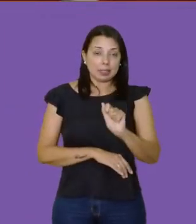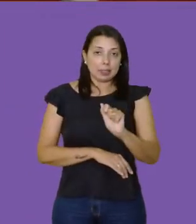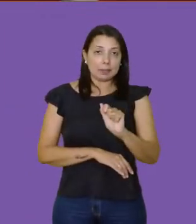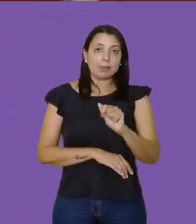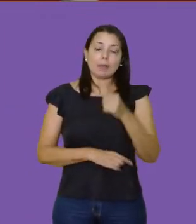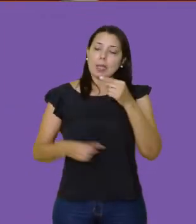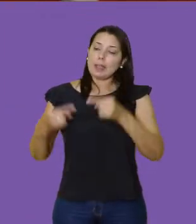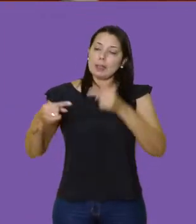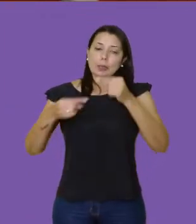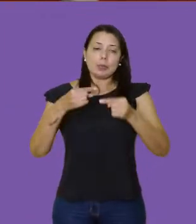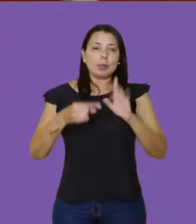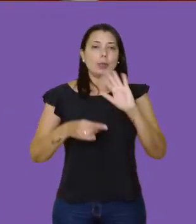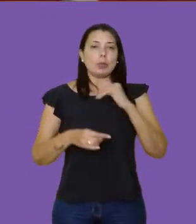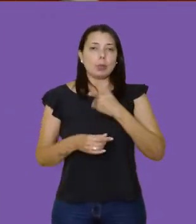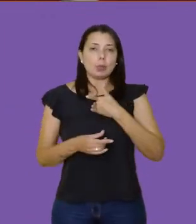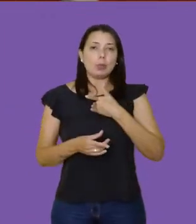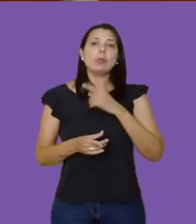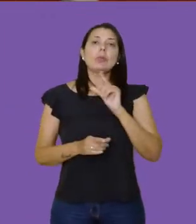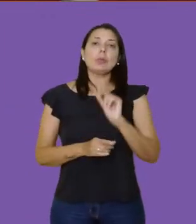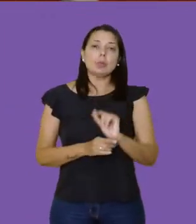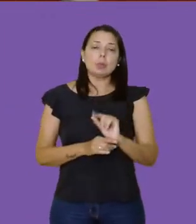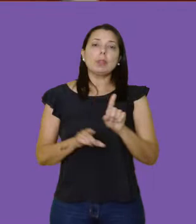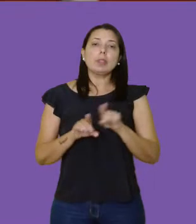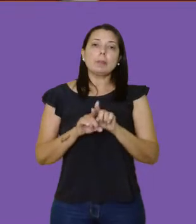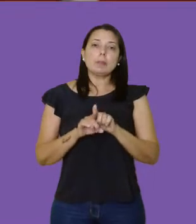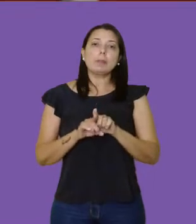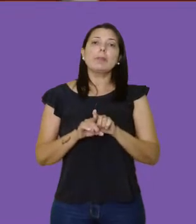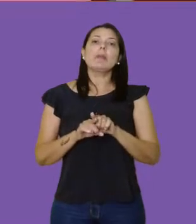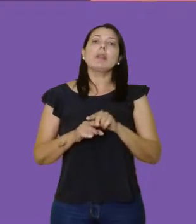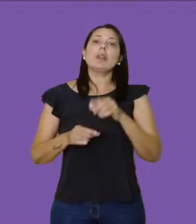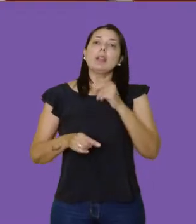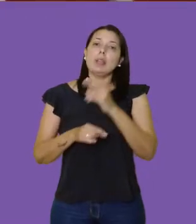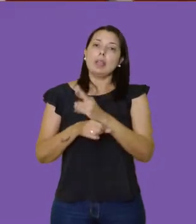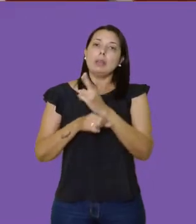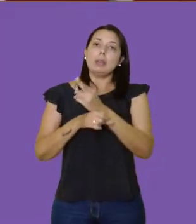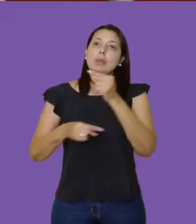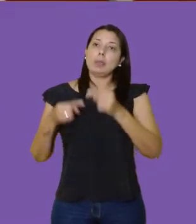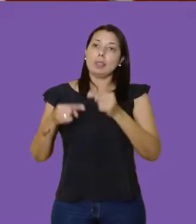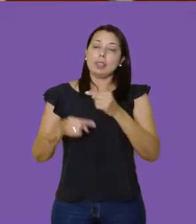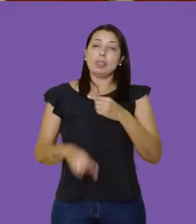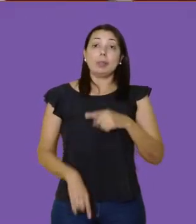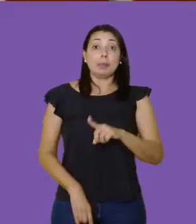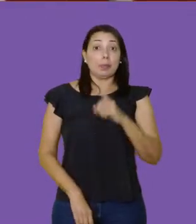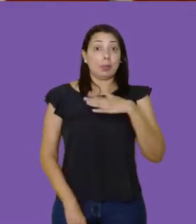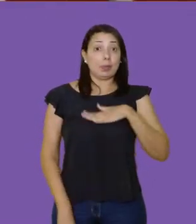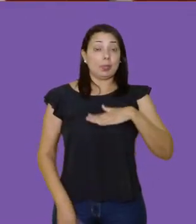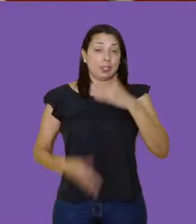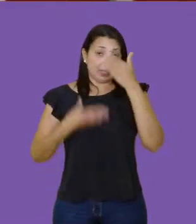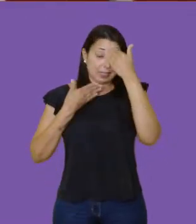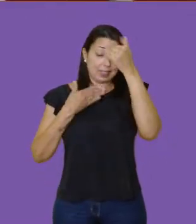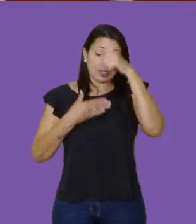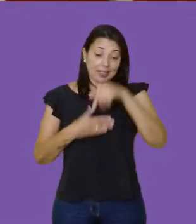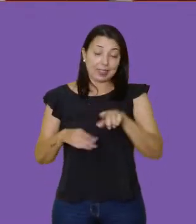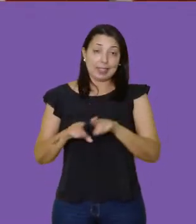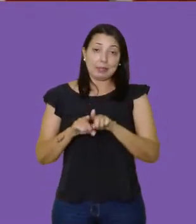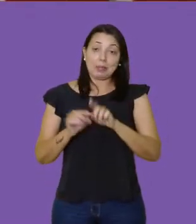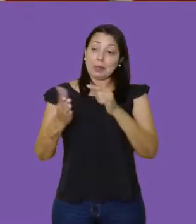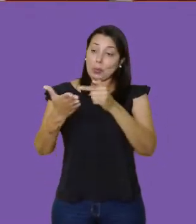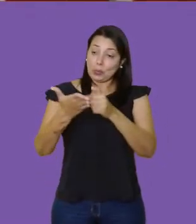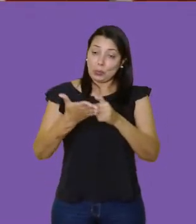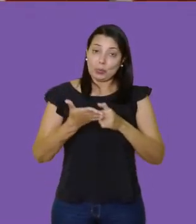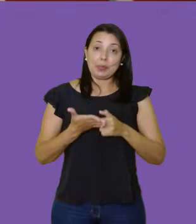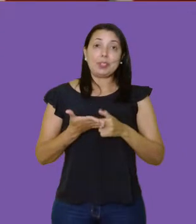para debater com a gente um pouco sobre essa reforma política. Primeiro, queria agradecer, por estar aqui, pelo